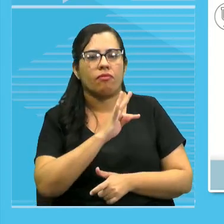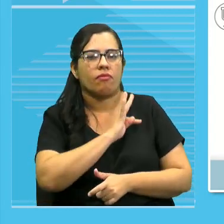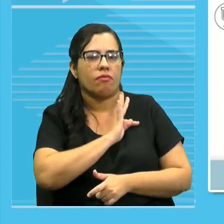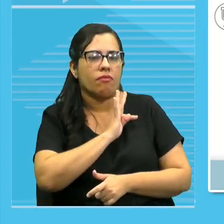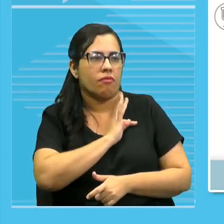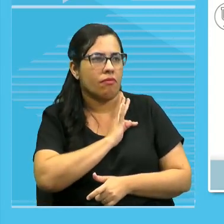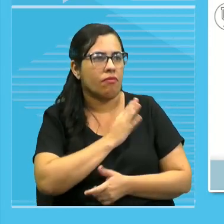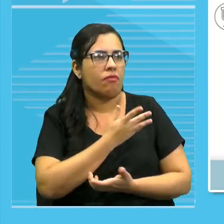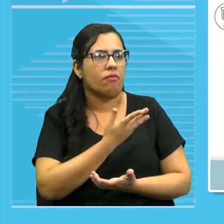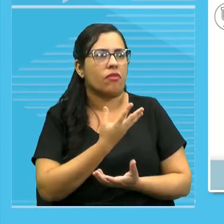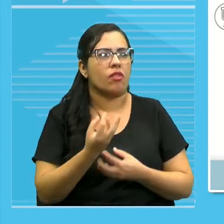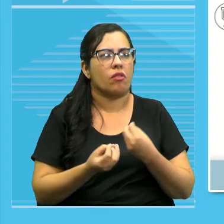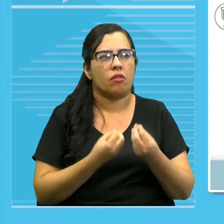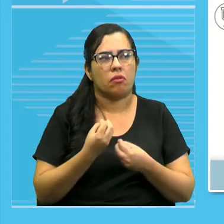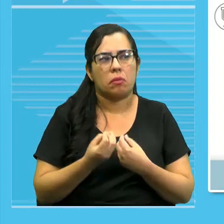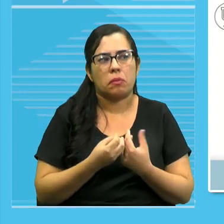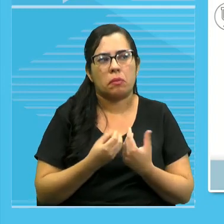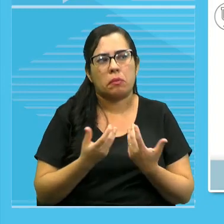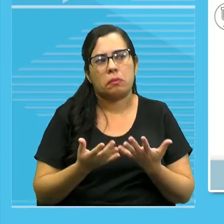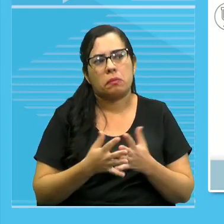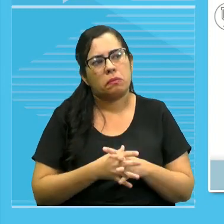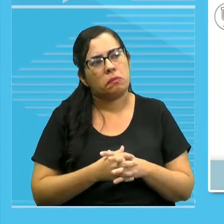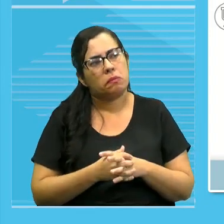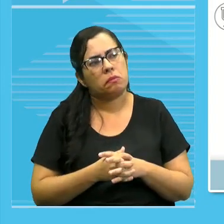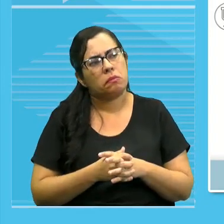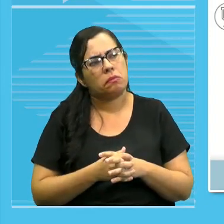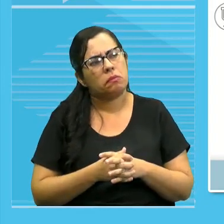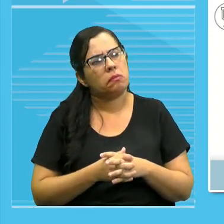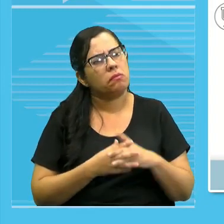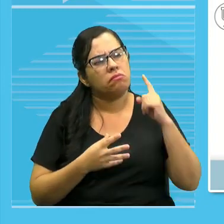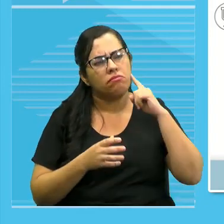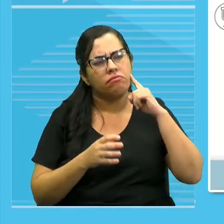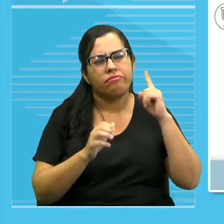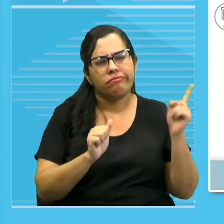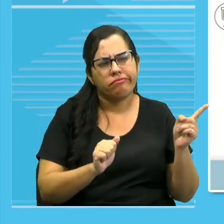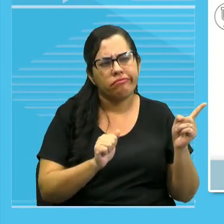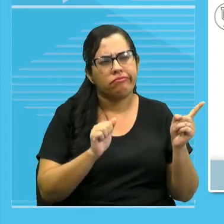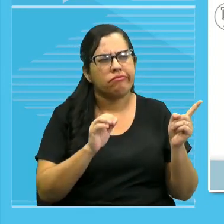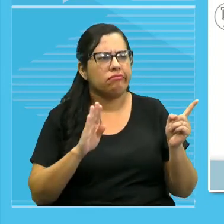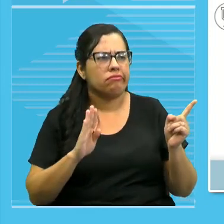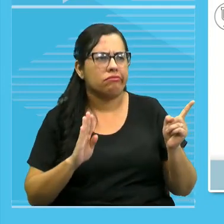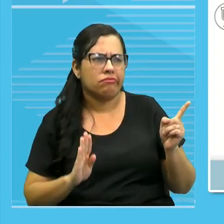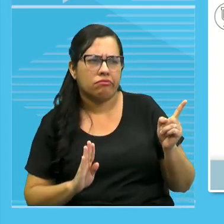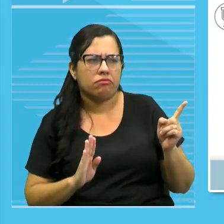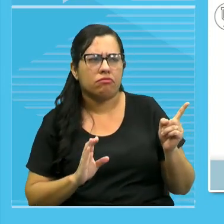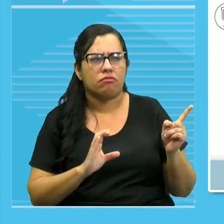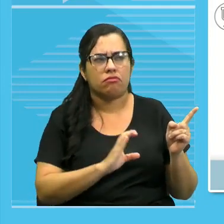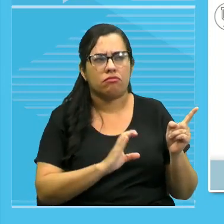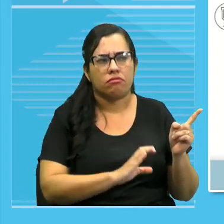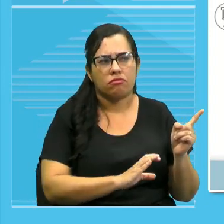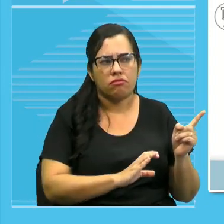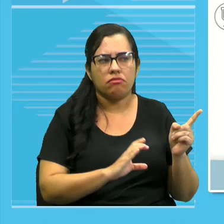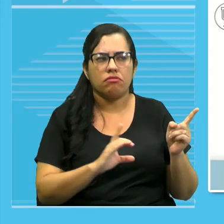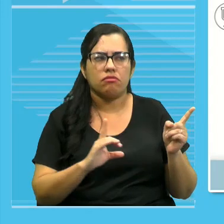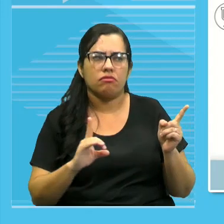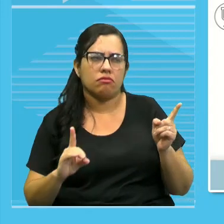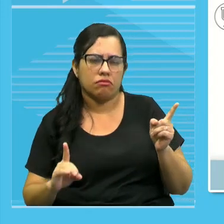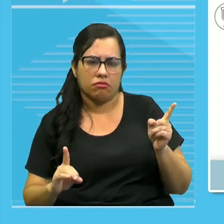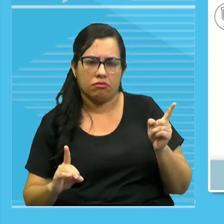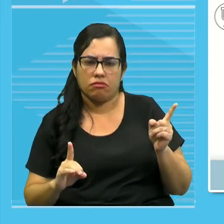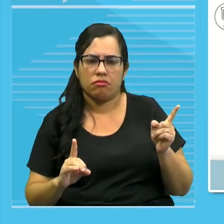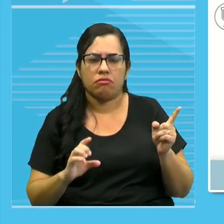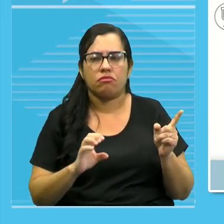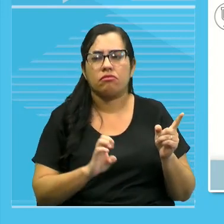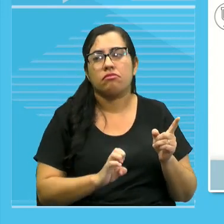meio de produção modo de produção estados evolutivos trabalho